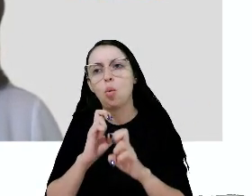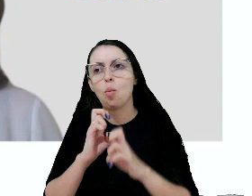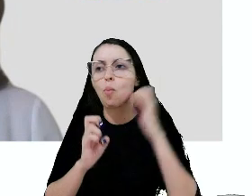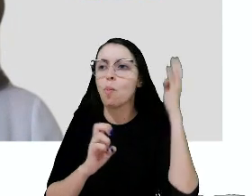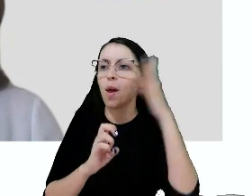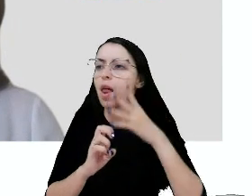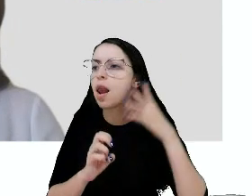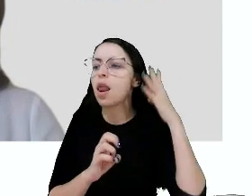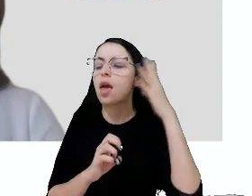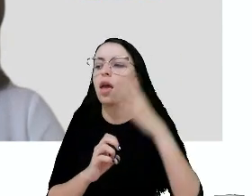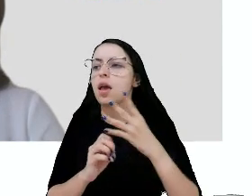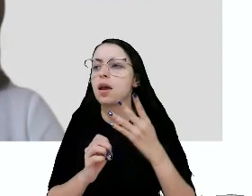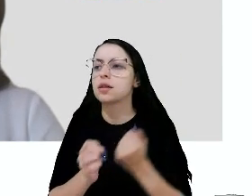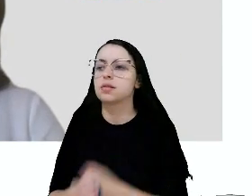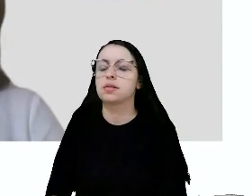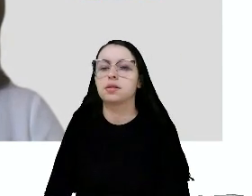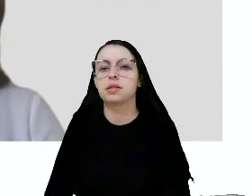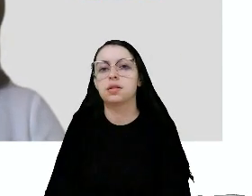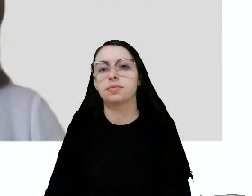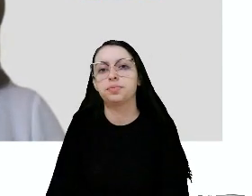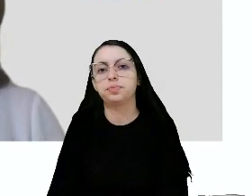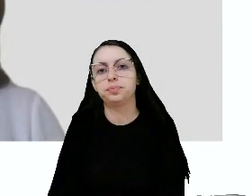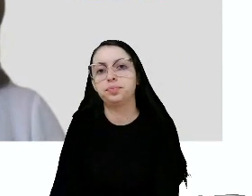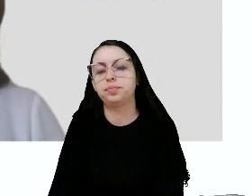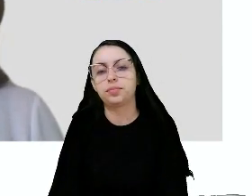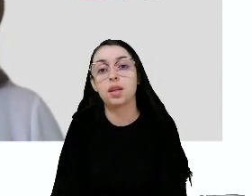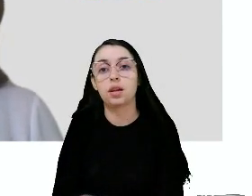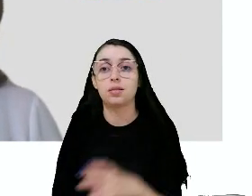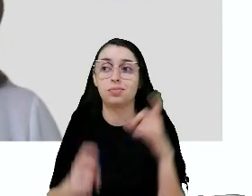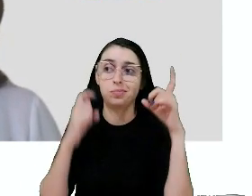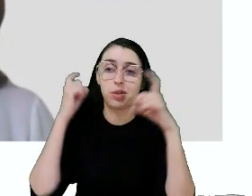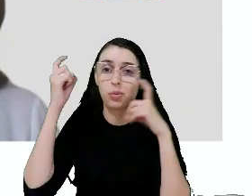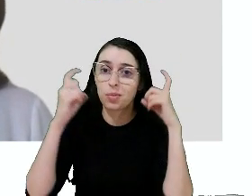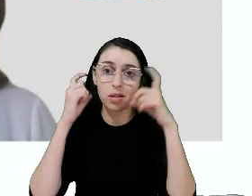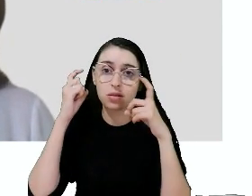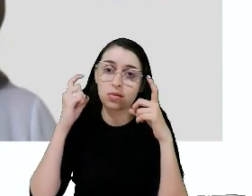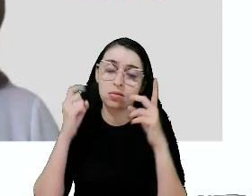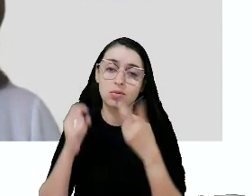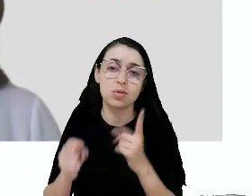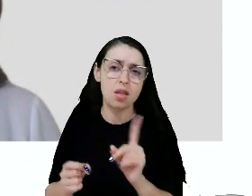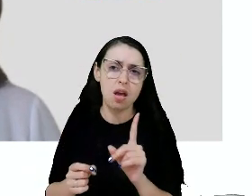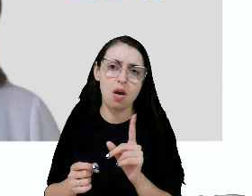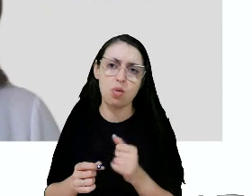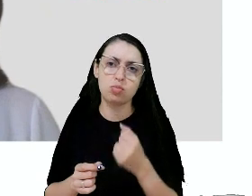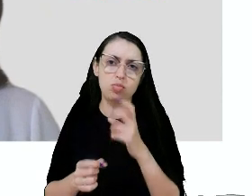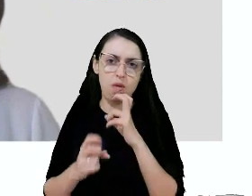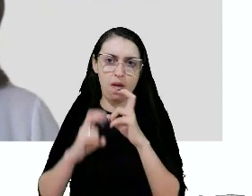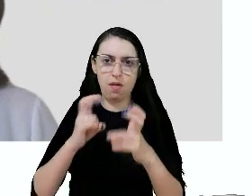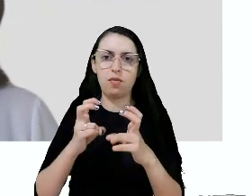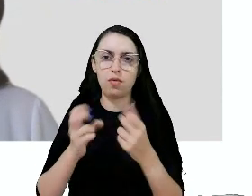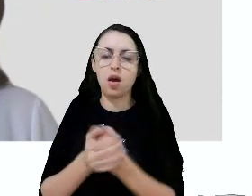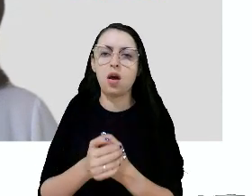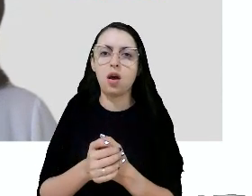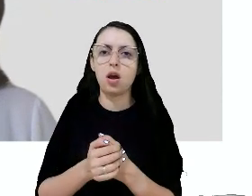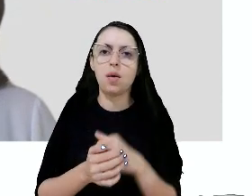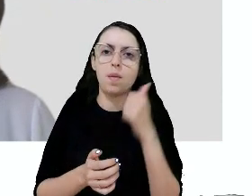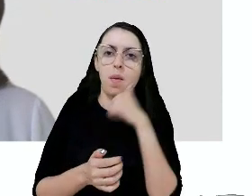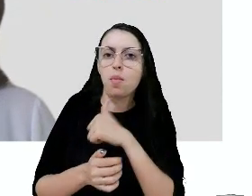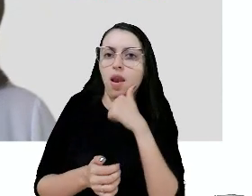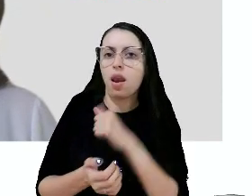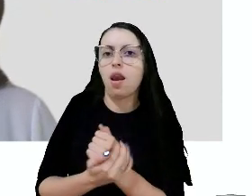webinários, como desse de hoje, que estou participando, então a minha preocupação é que não seja apenas a voz de uma